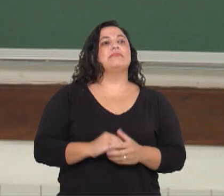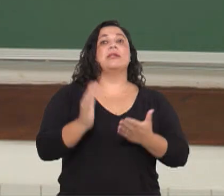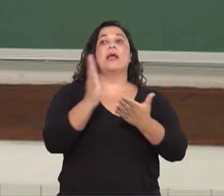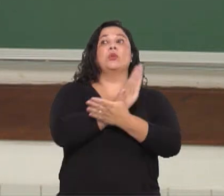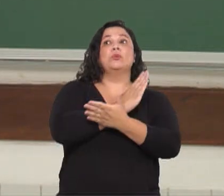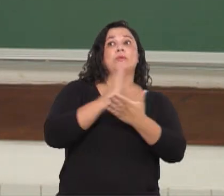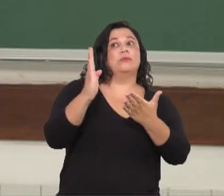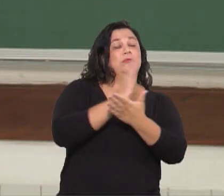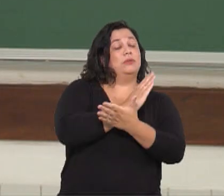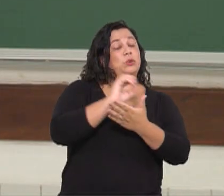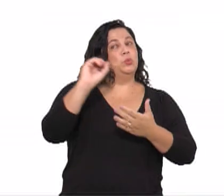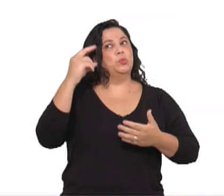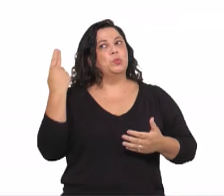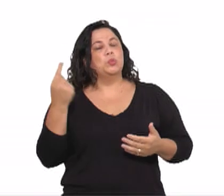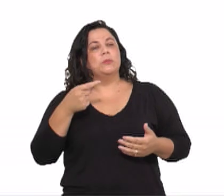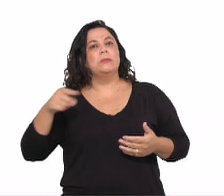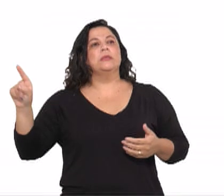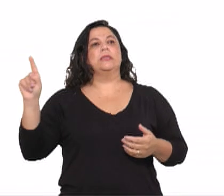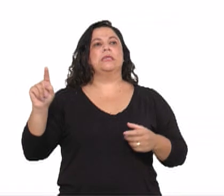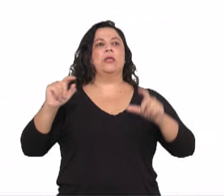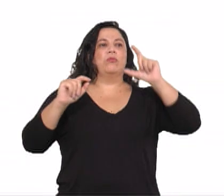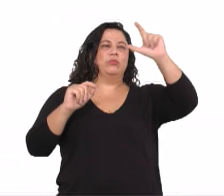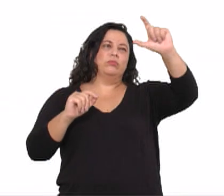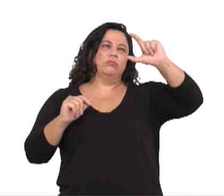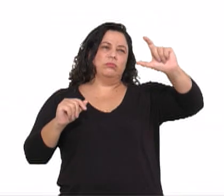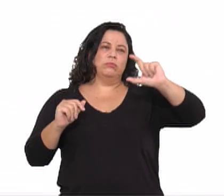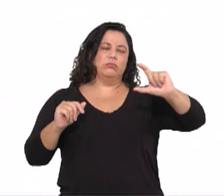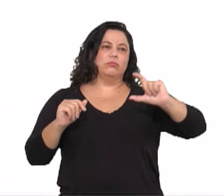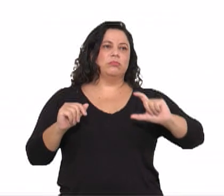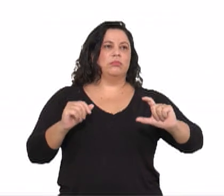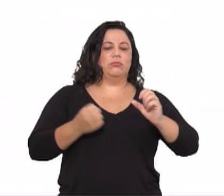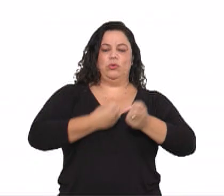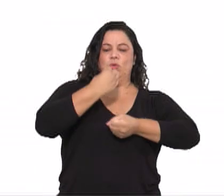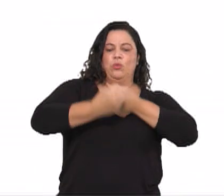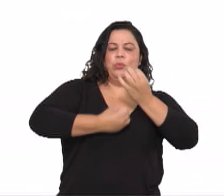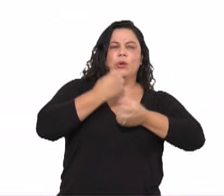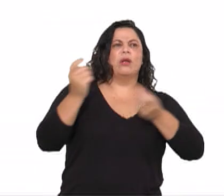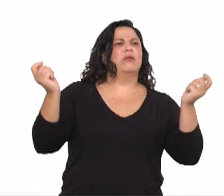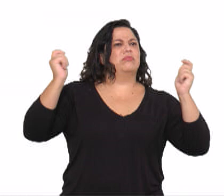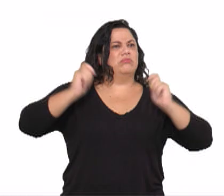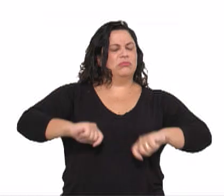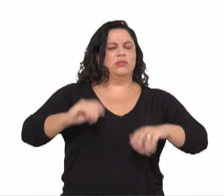Divididos ou não por estrofe. No poema, eu posso ter um poema